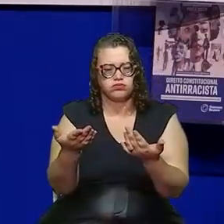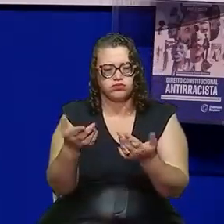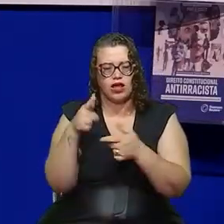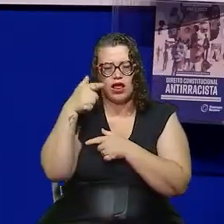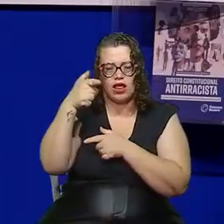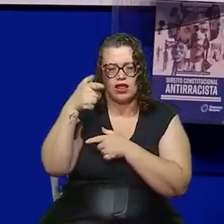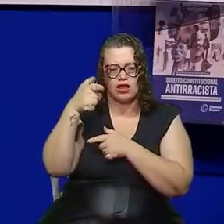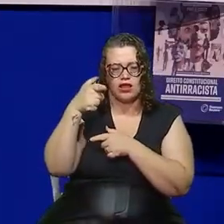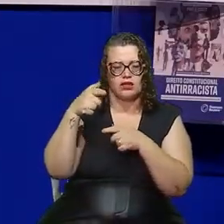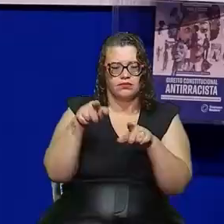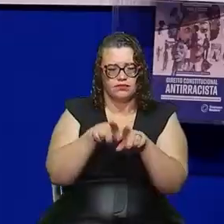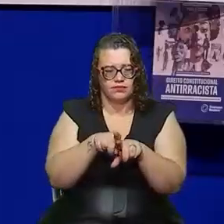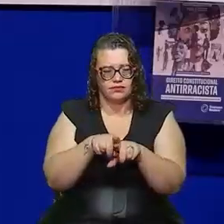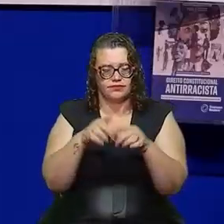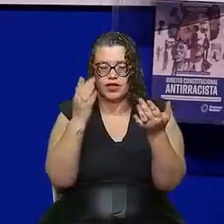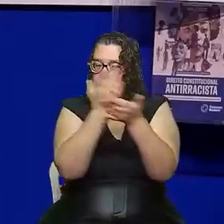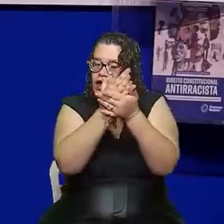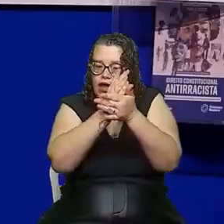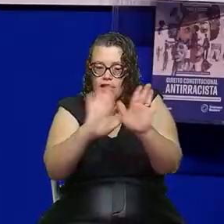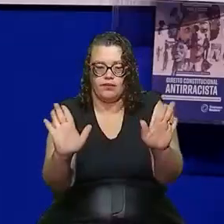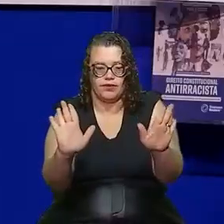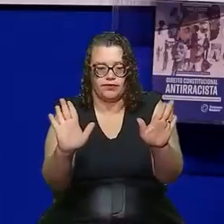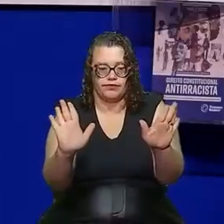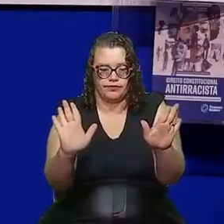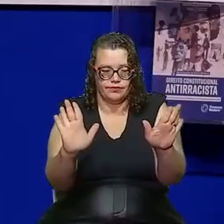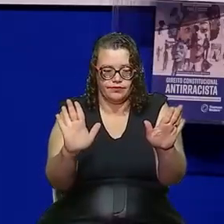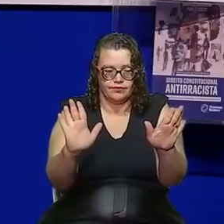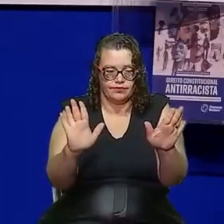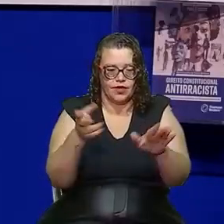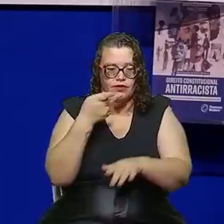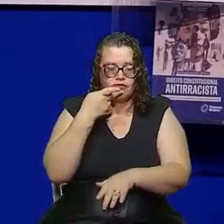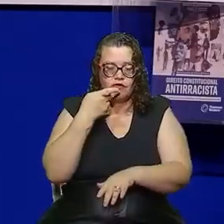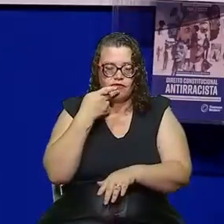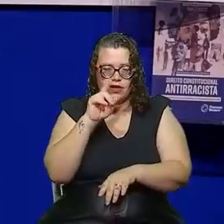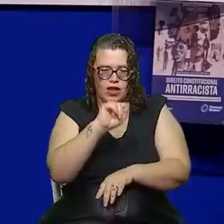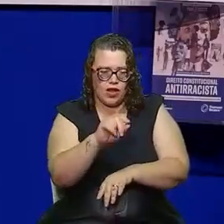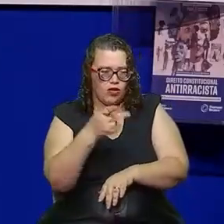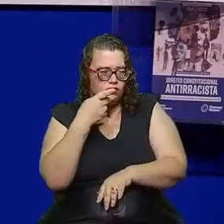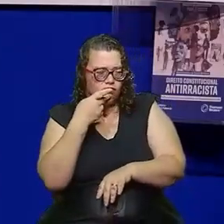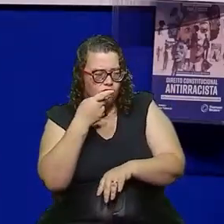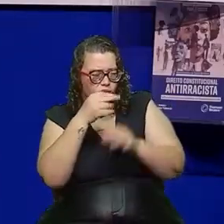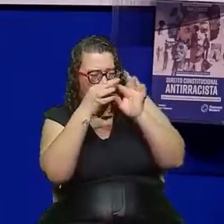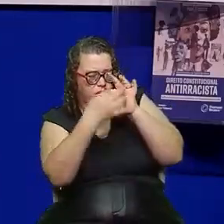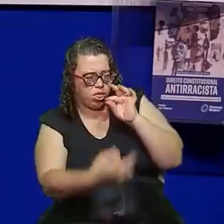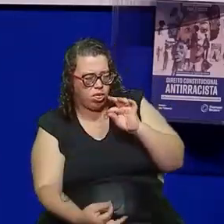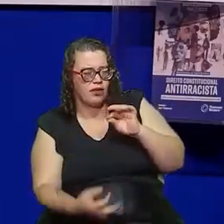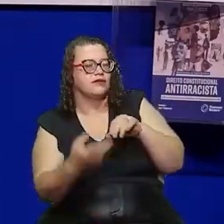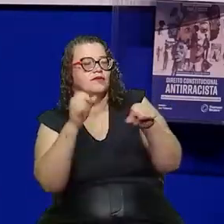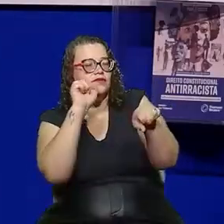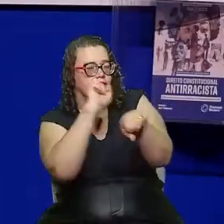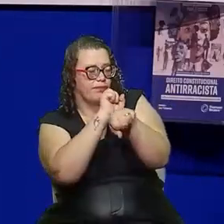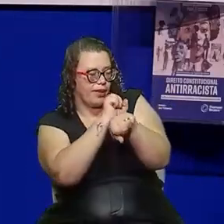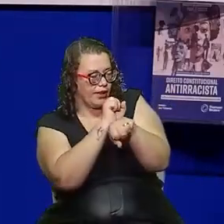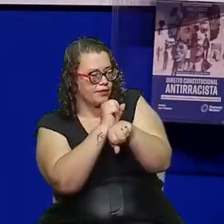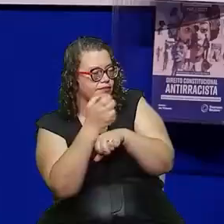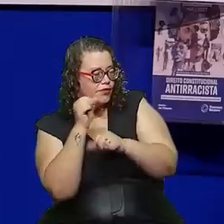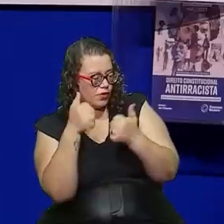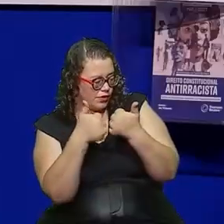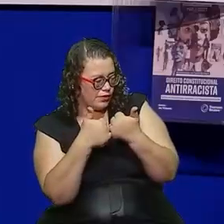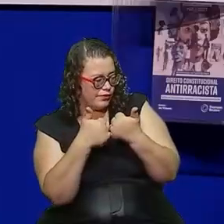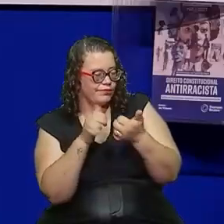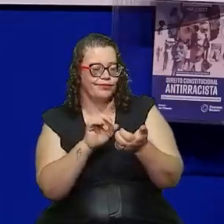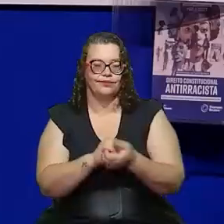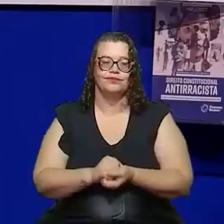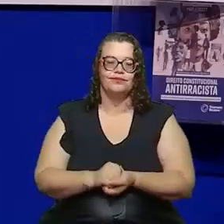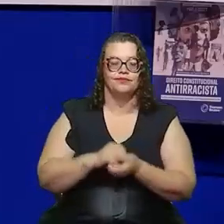horrível. Mas você diz, chega, quando você achar que eu já falei demais. Não, é que eu falo demais.